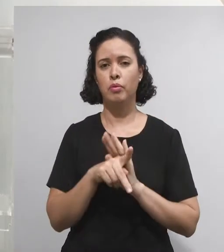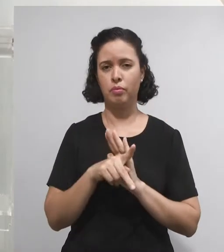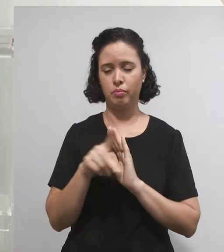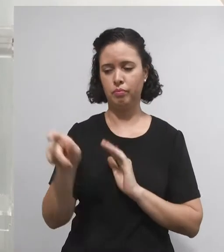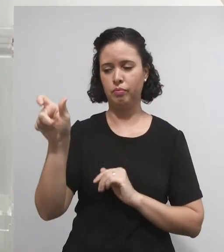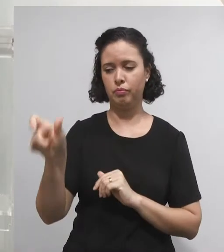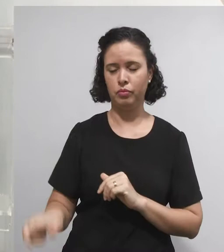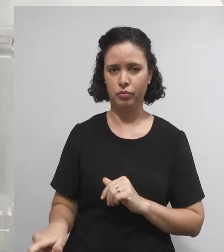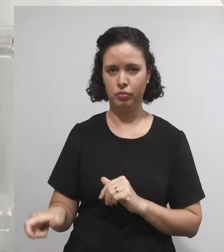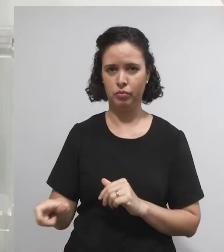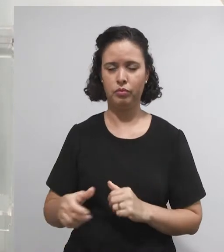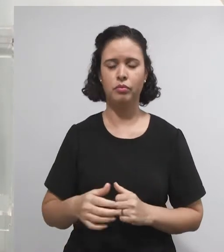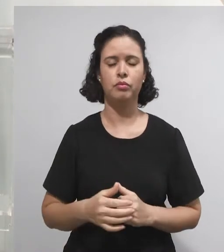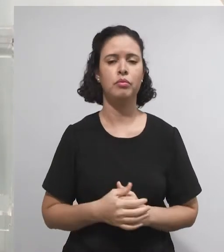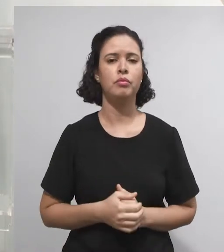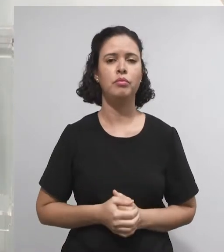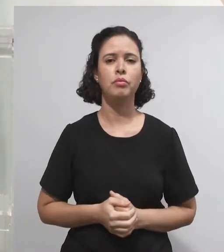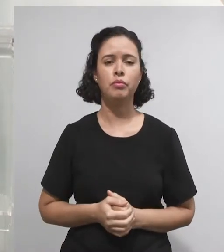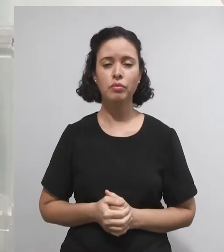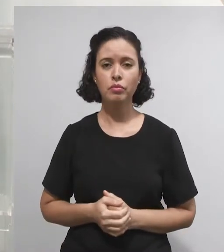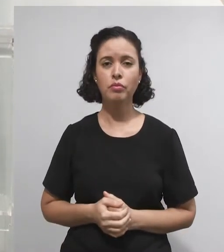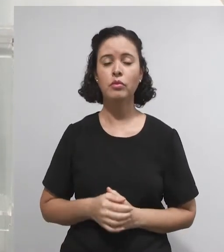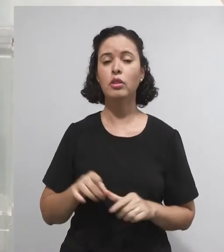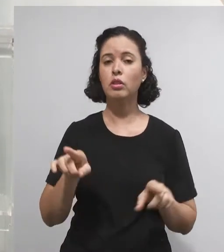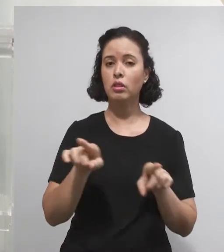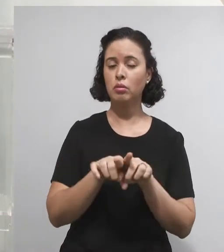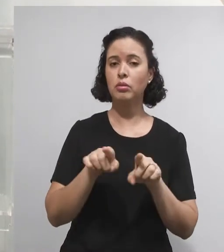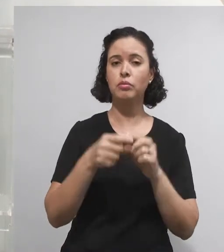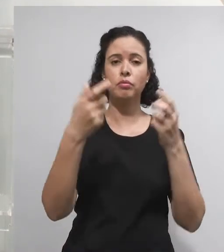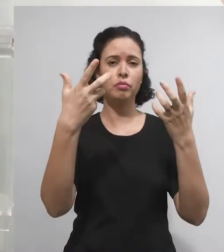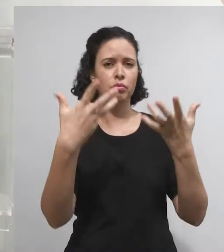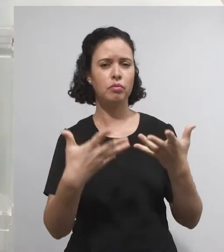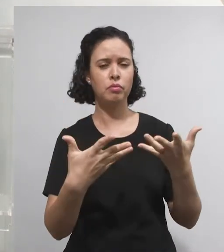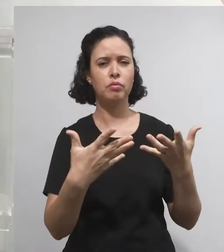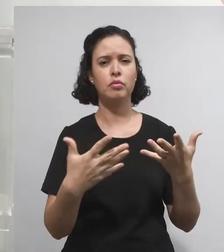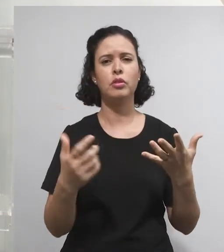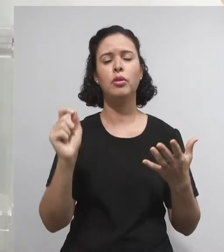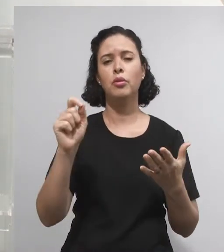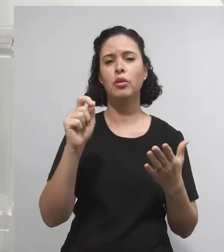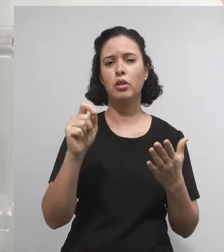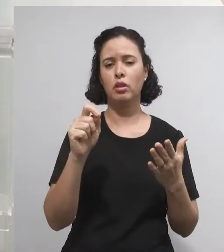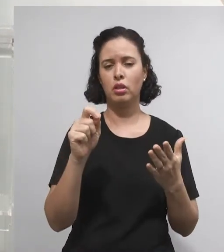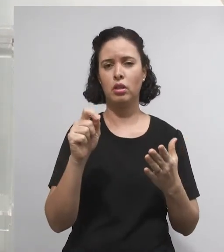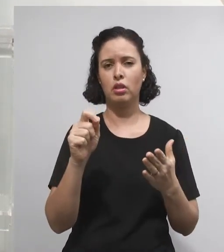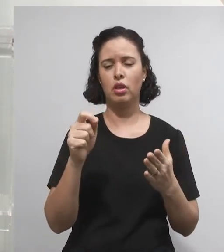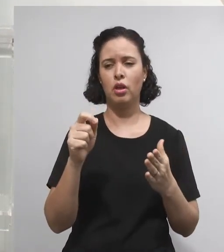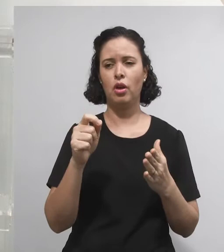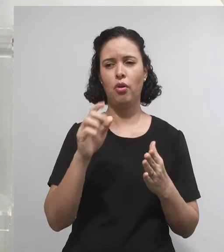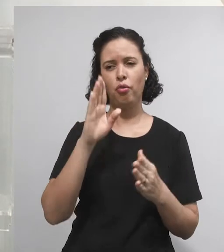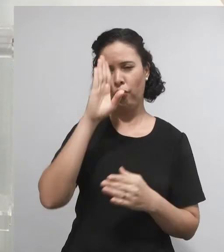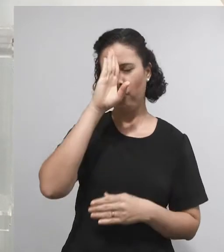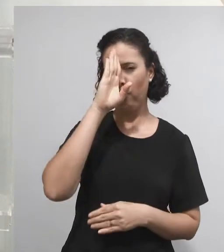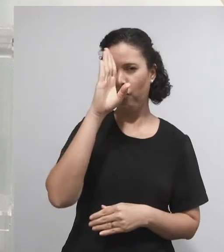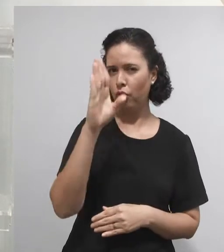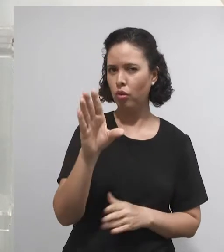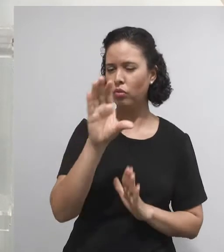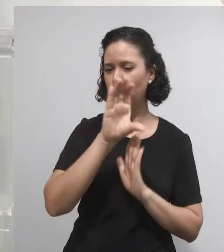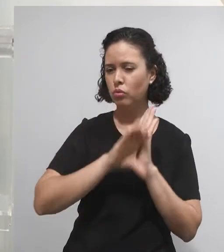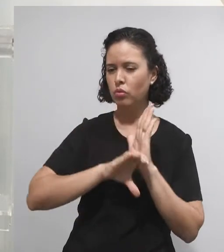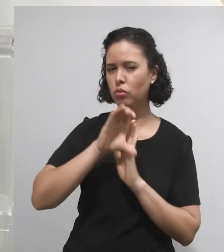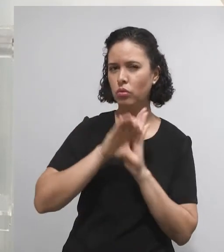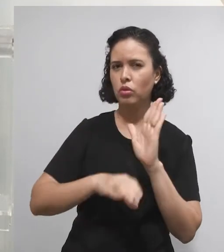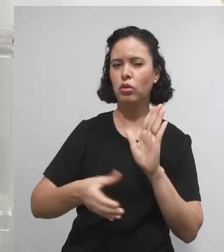do Miguel Arroyo, Currículo Território em Disputa, que ele também vai falar nessa linha do Michael Apple,